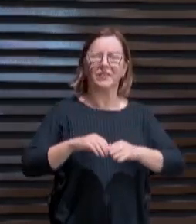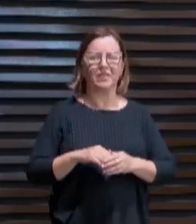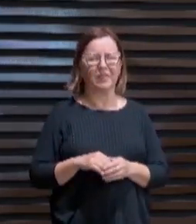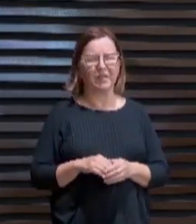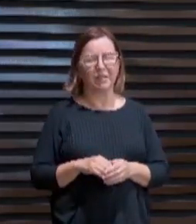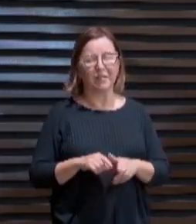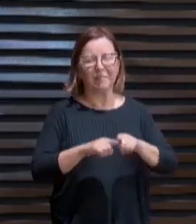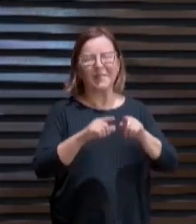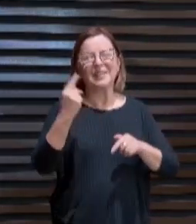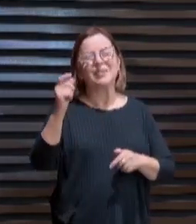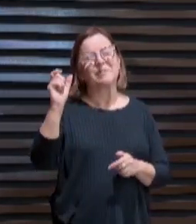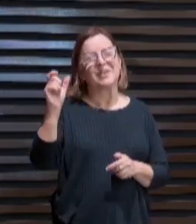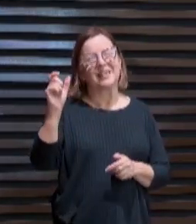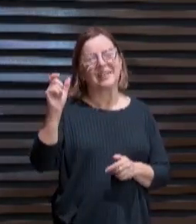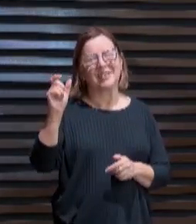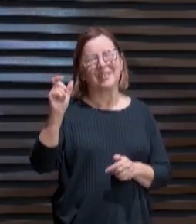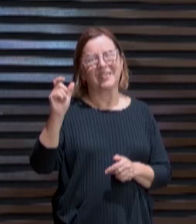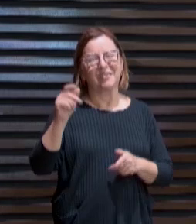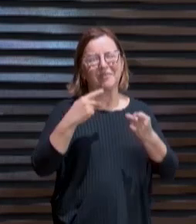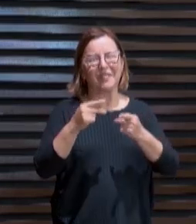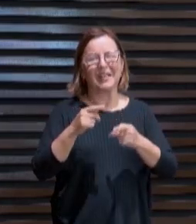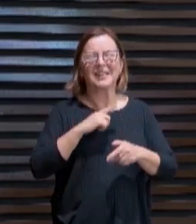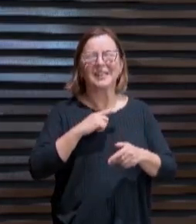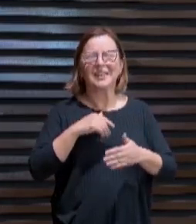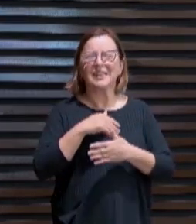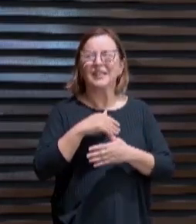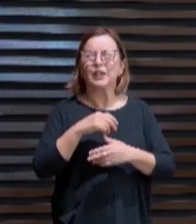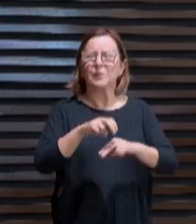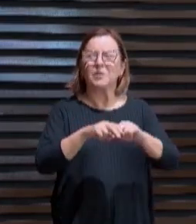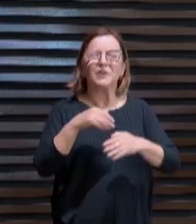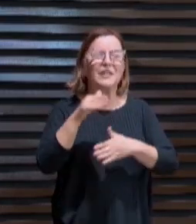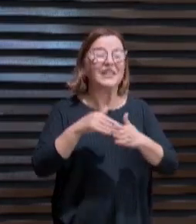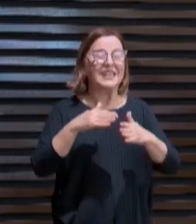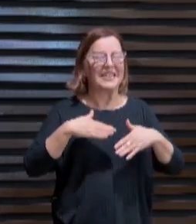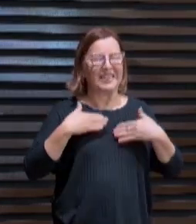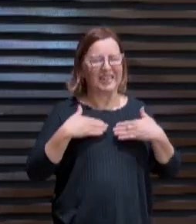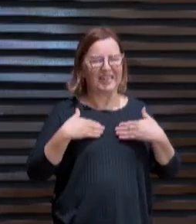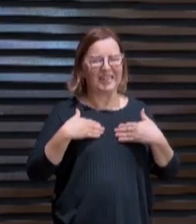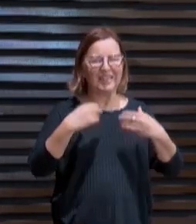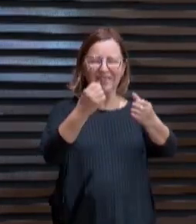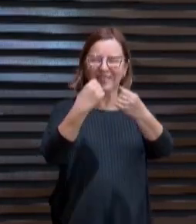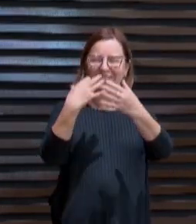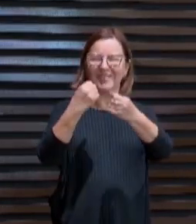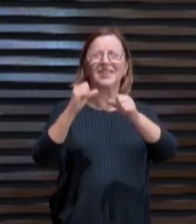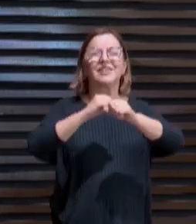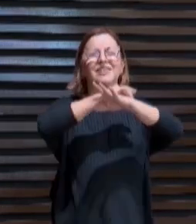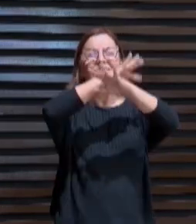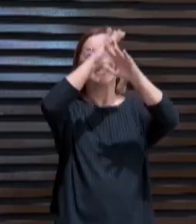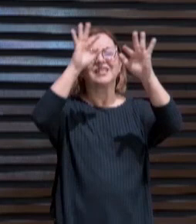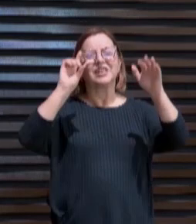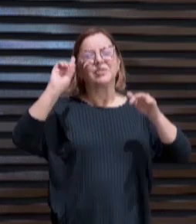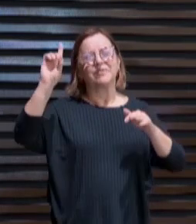Tua palavra diz que é motivo de alegria, Pai. Ensina-nos, Pai, a glorificá-lo